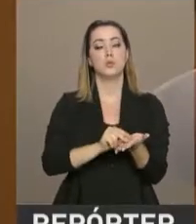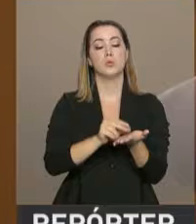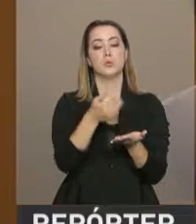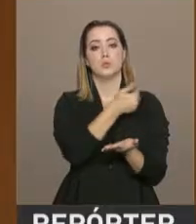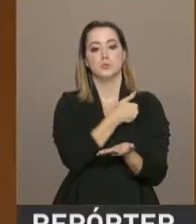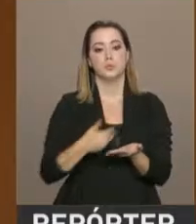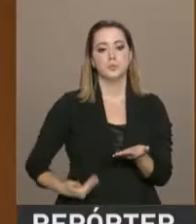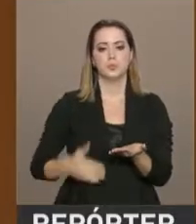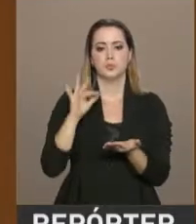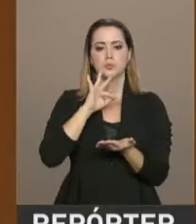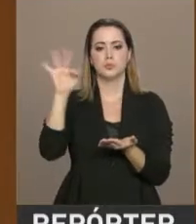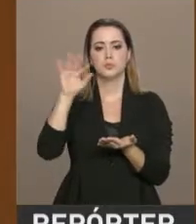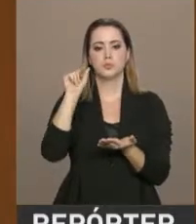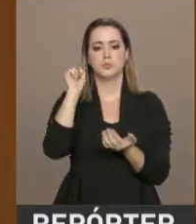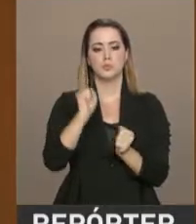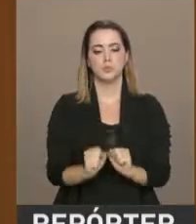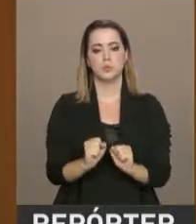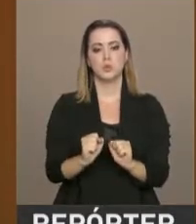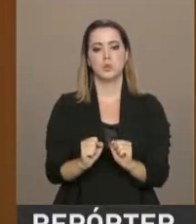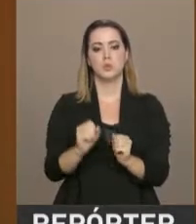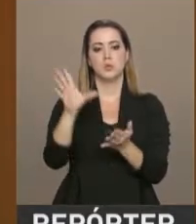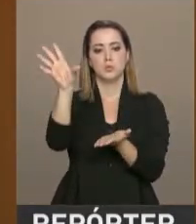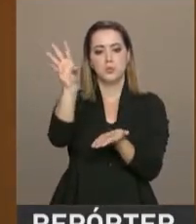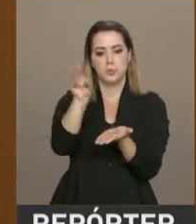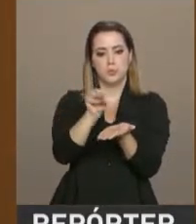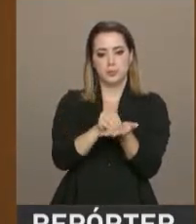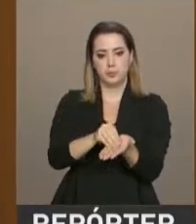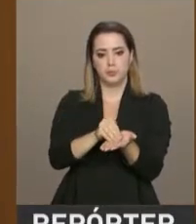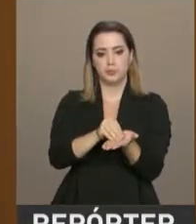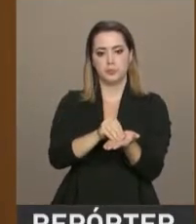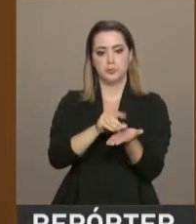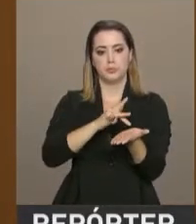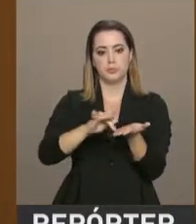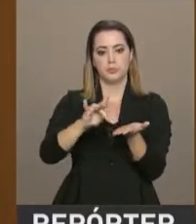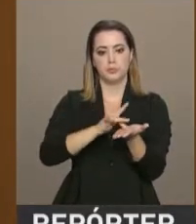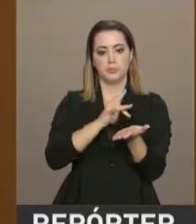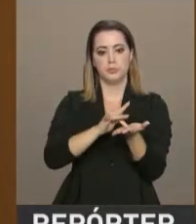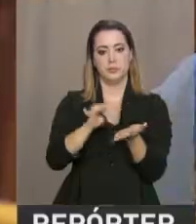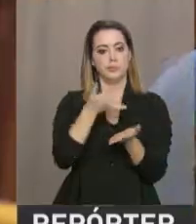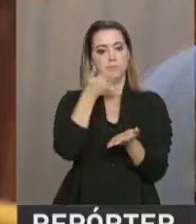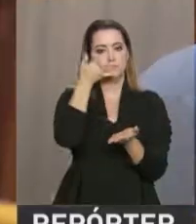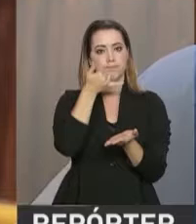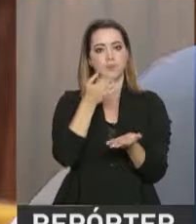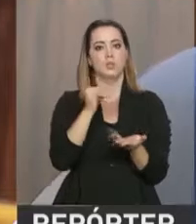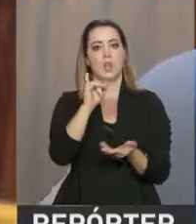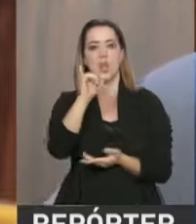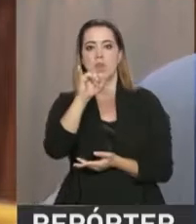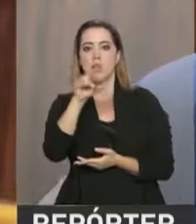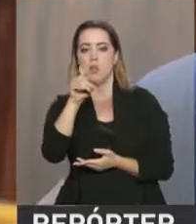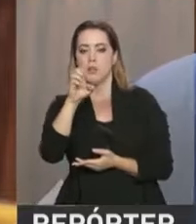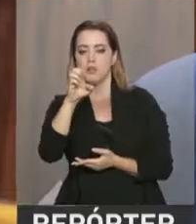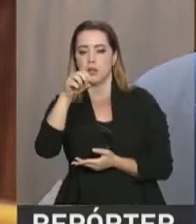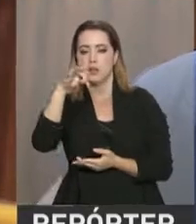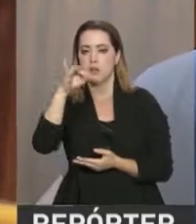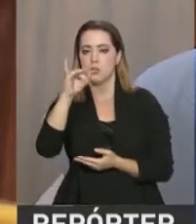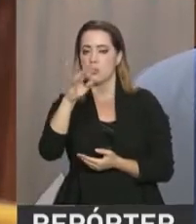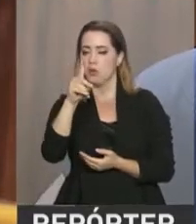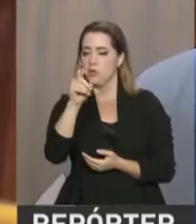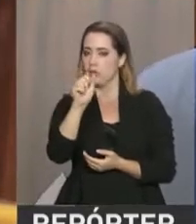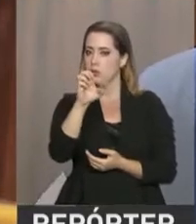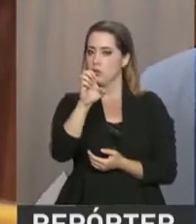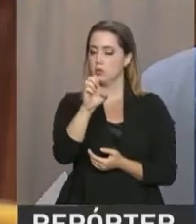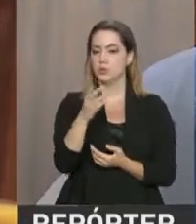federal que pode ser baixado de graça no celular o identidade jovem amanda tem 18 anos